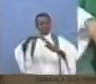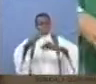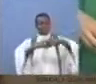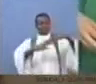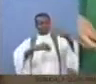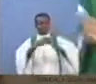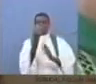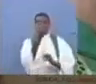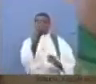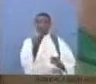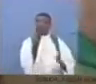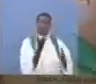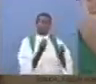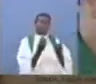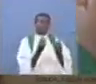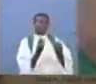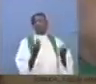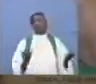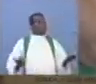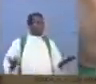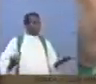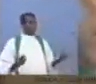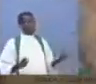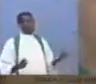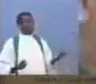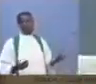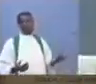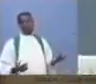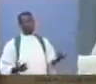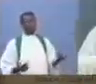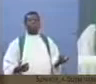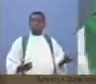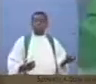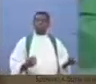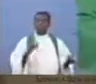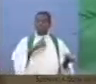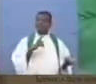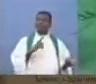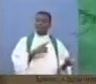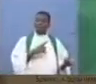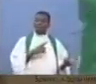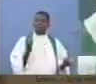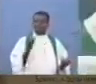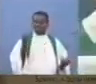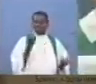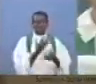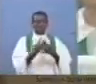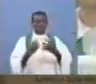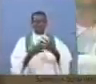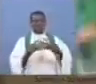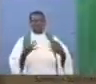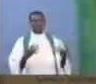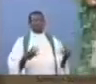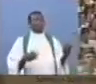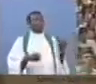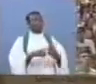fígado, a bilis, o intestino, a perna mecânica. Mas não existe,